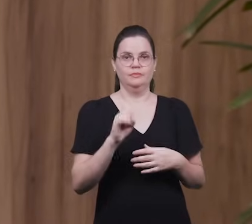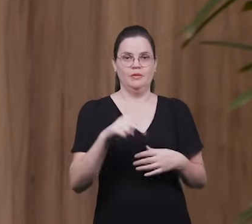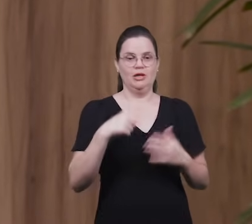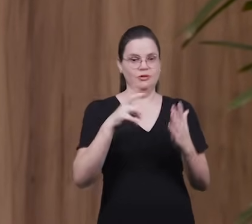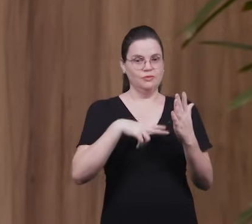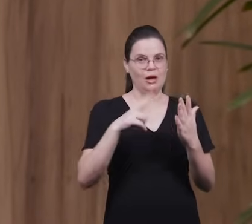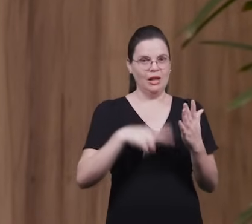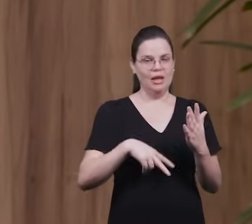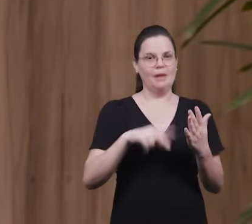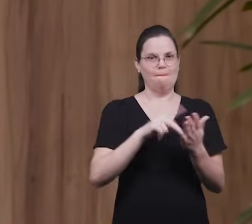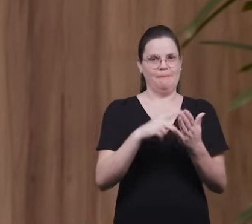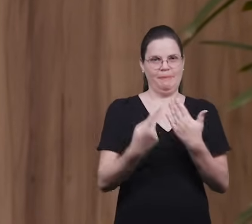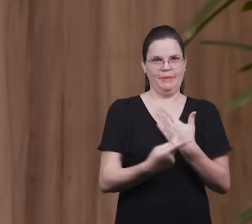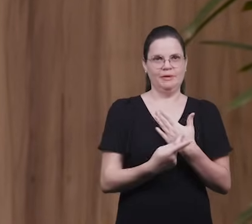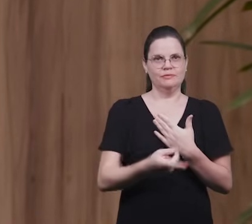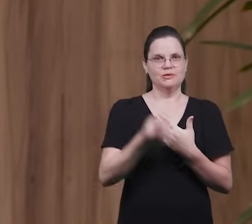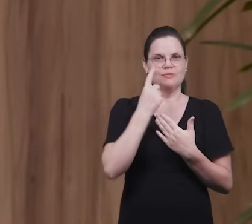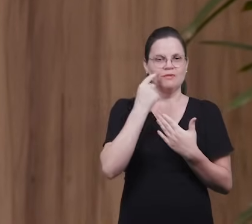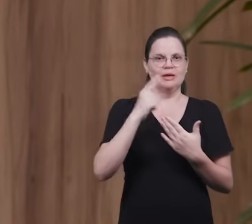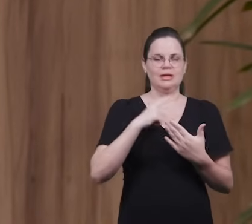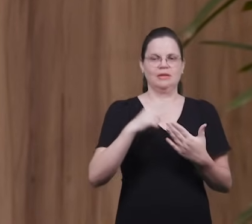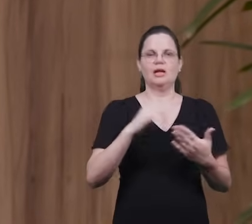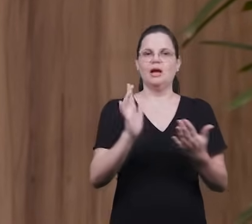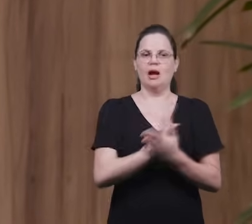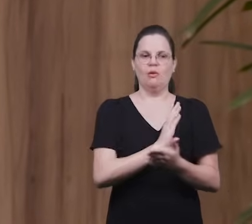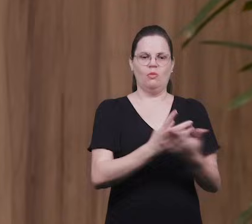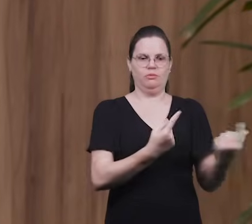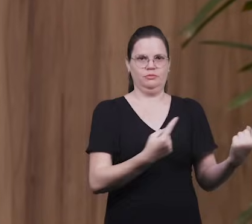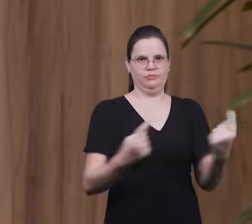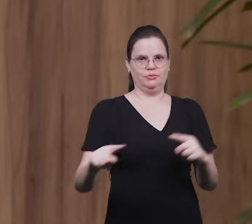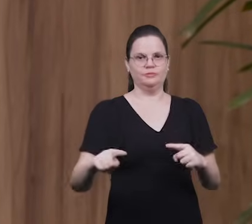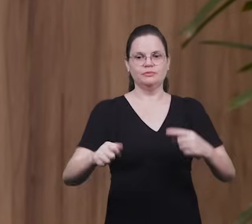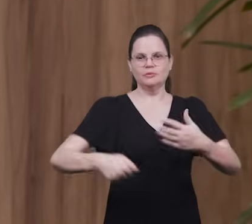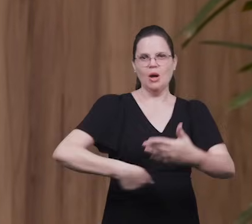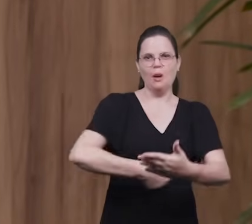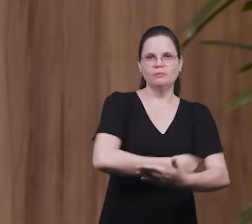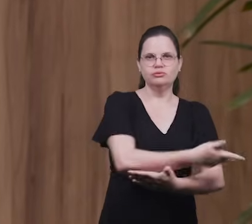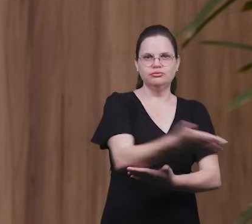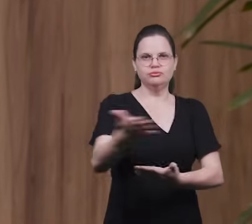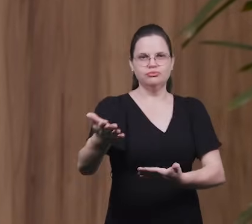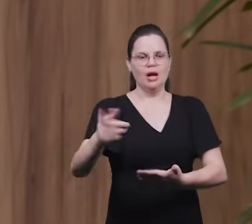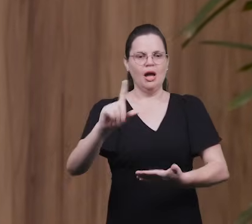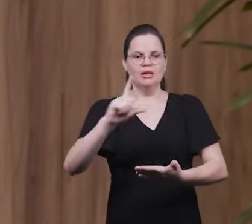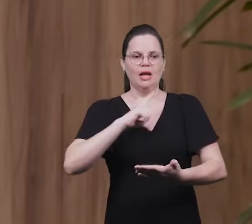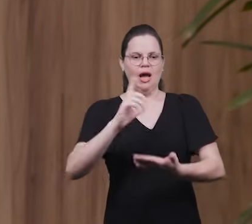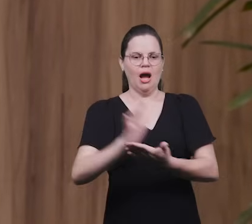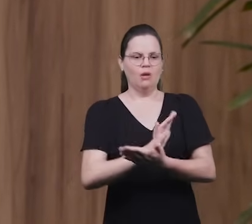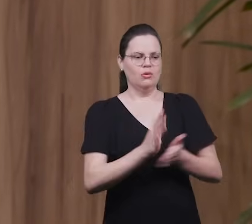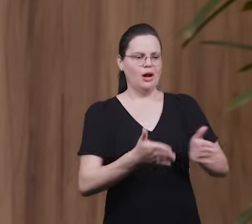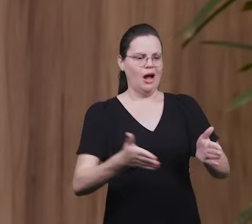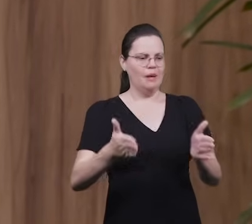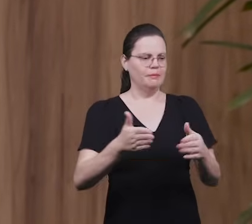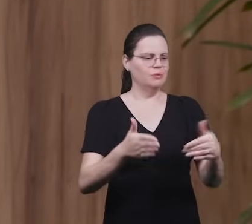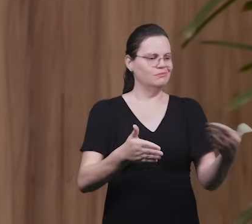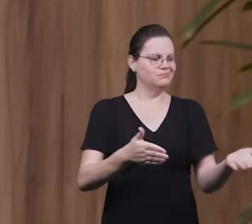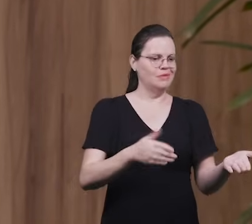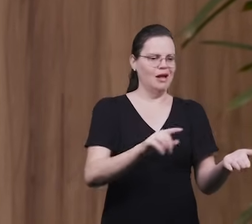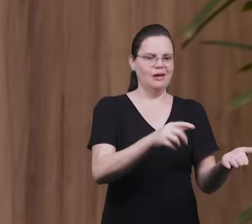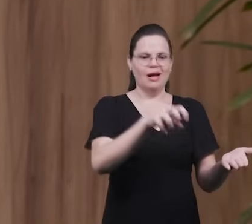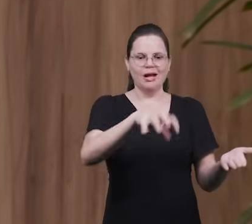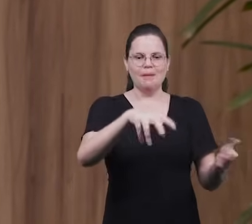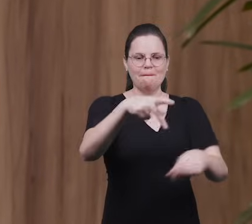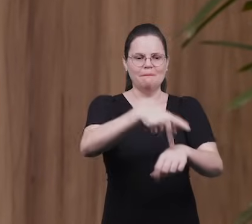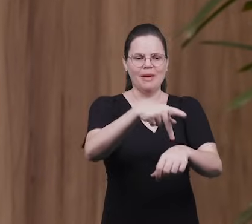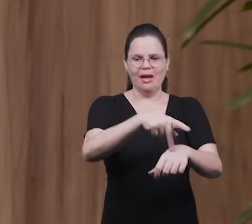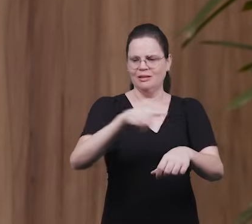na parábola, nós vamos ver que há oposições. A semente que cai à beira do caminho, a semente que cai entre os pedregais,